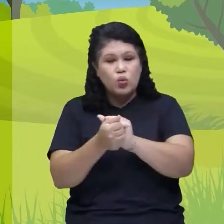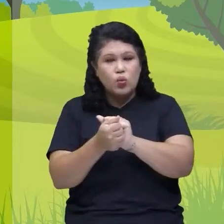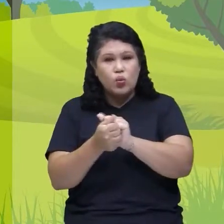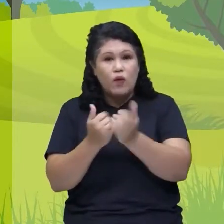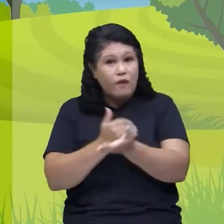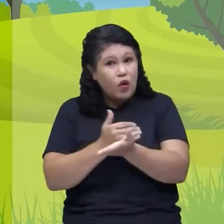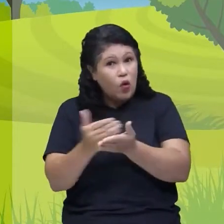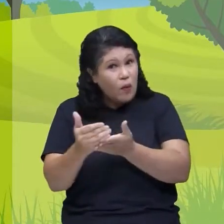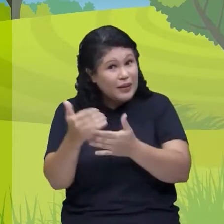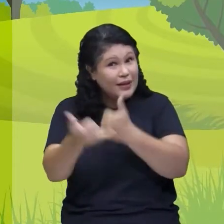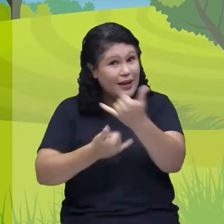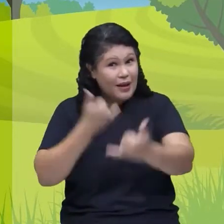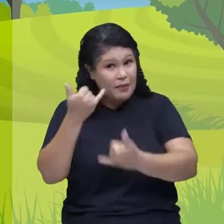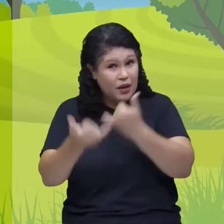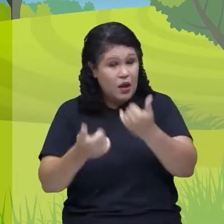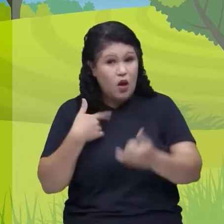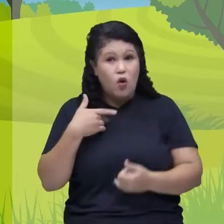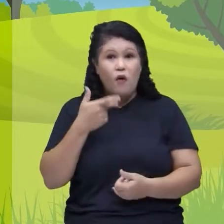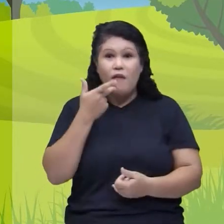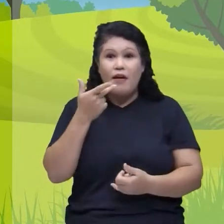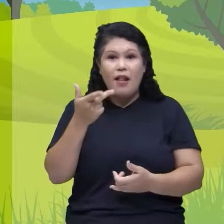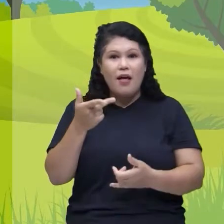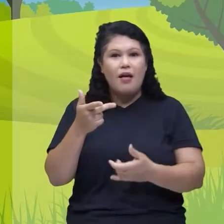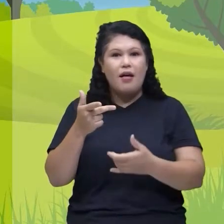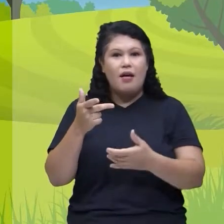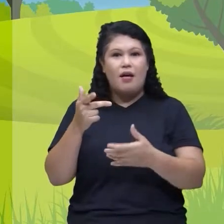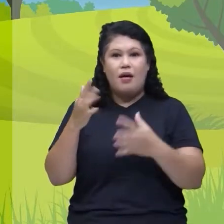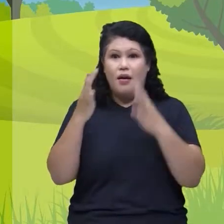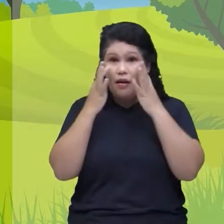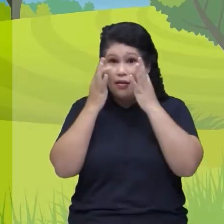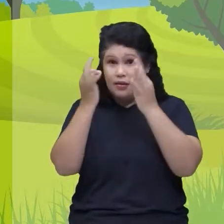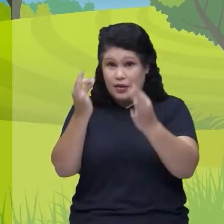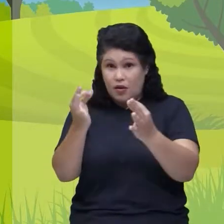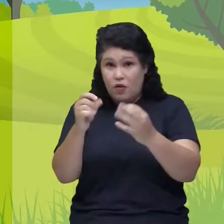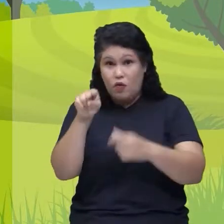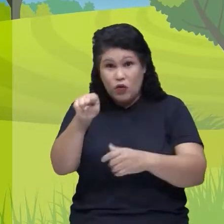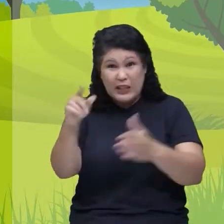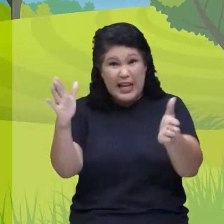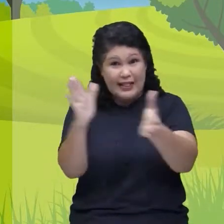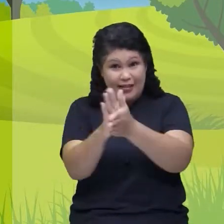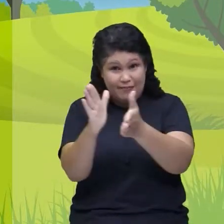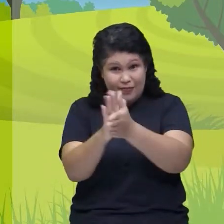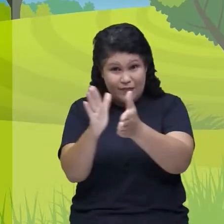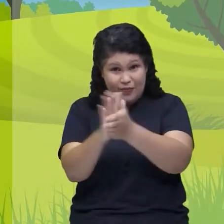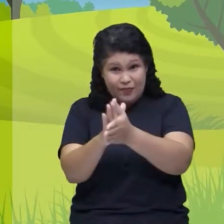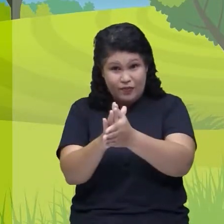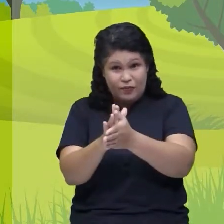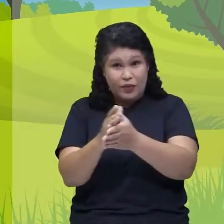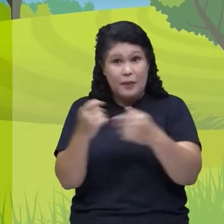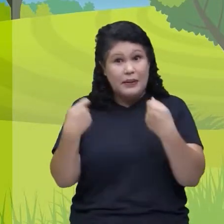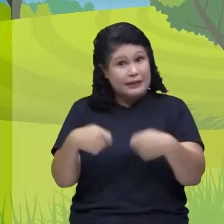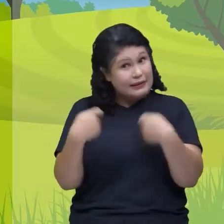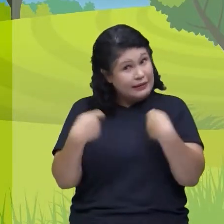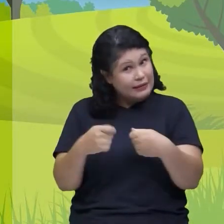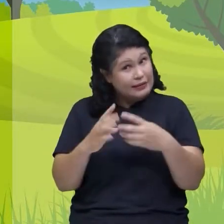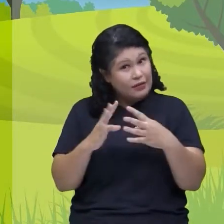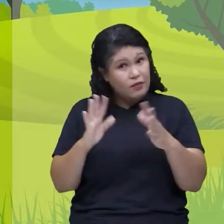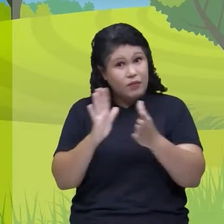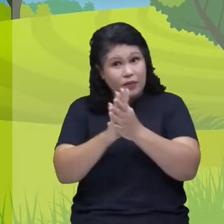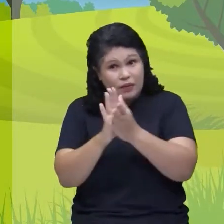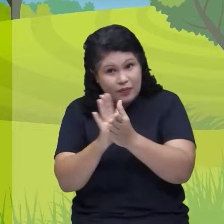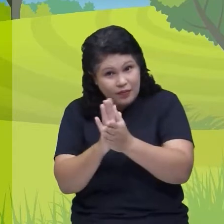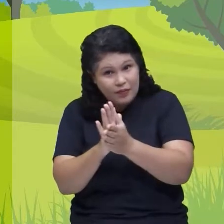nossas brincadeiras. Quando eu falar atenção, nós vamos bater três palminhas. Quero ver se vocês estão atentos, hein? Vocês não podem esquecer disso. Atenção!